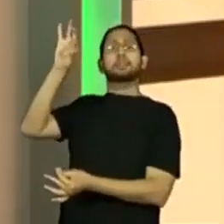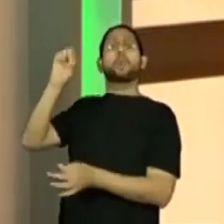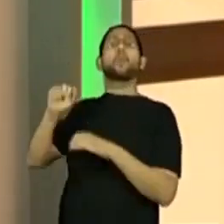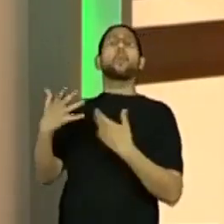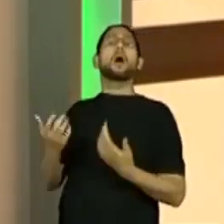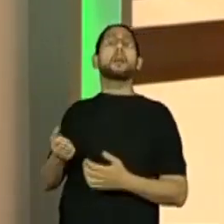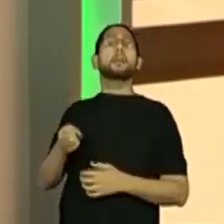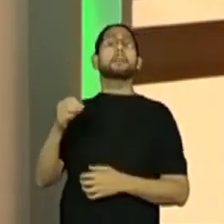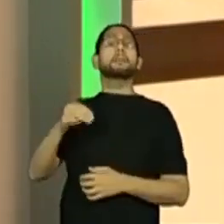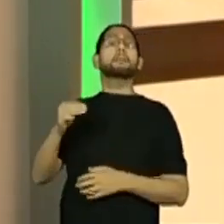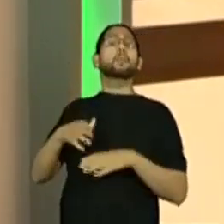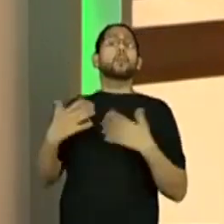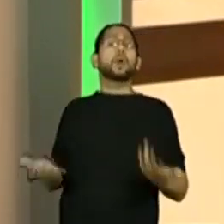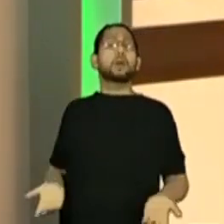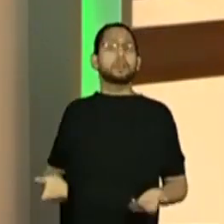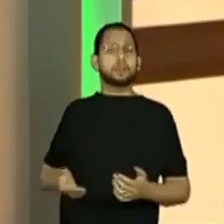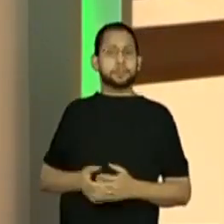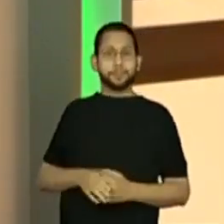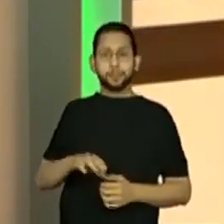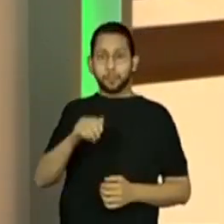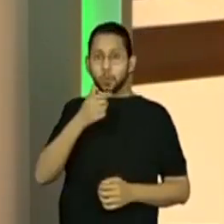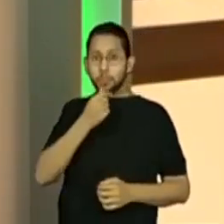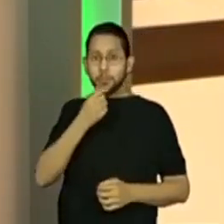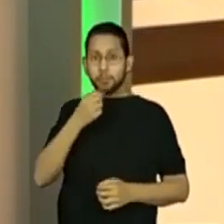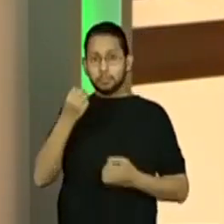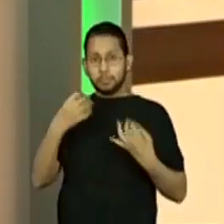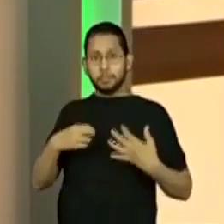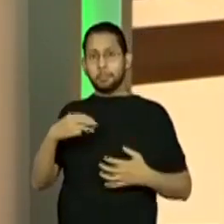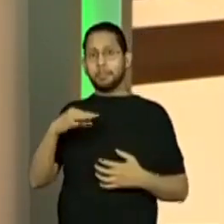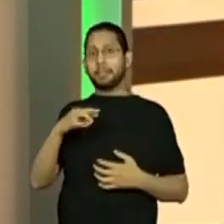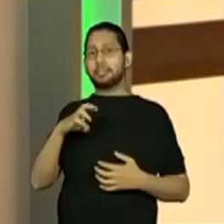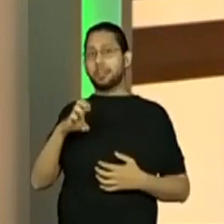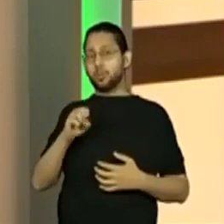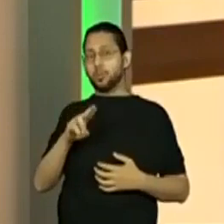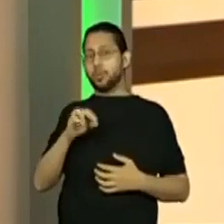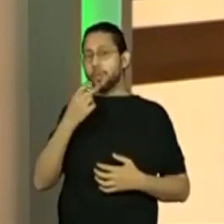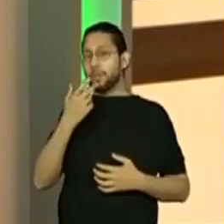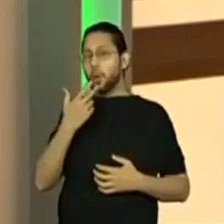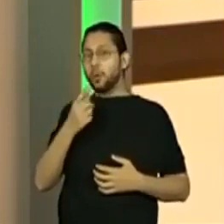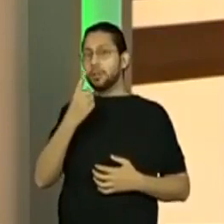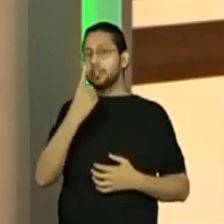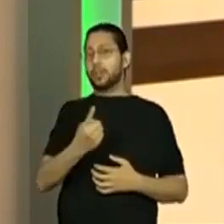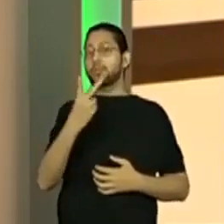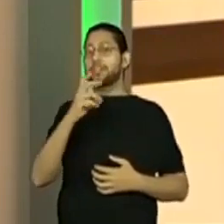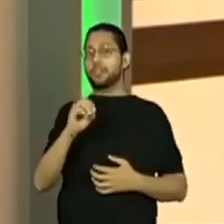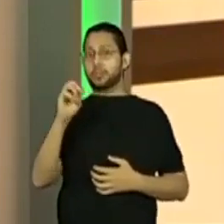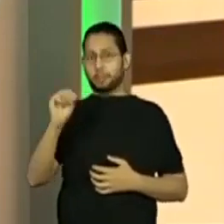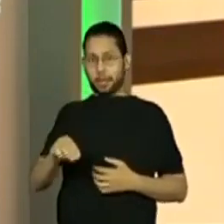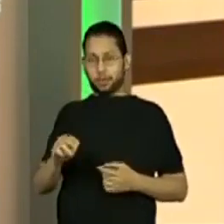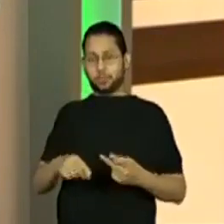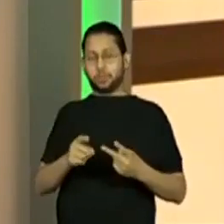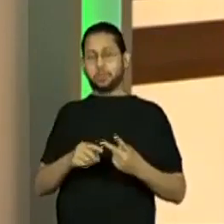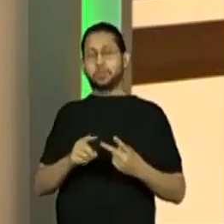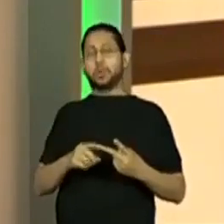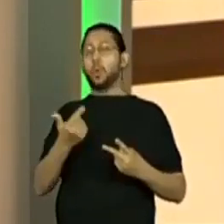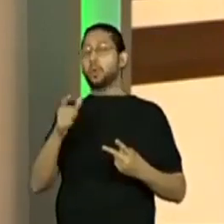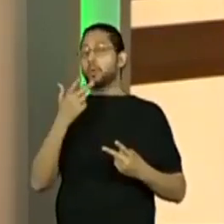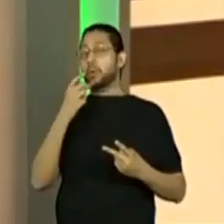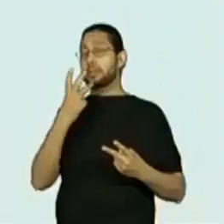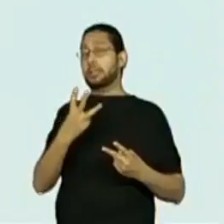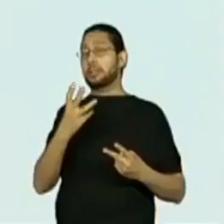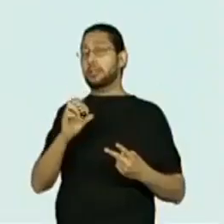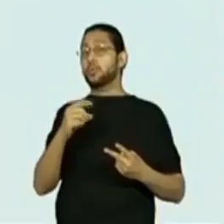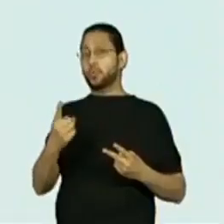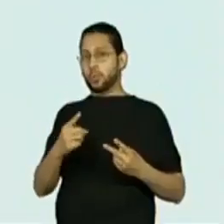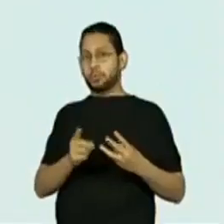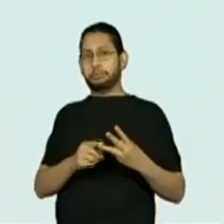vou acompanhando, ó, já tem, Mateus disse que tem 120 metros, Será? O Guilherme 301, Nossa! o Daniel